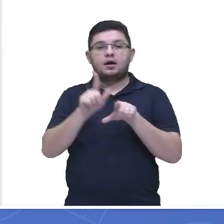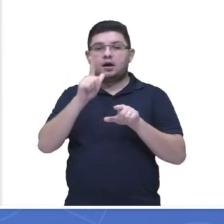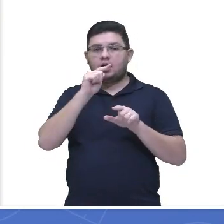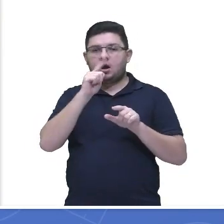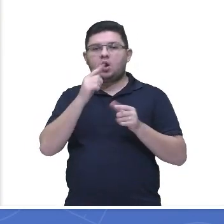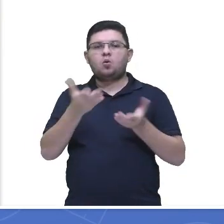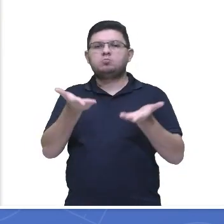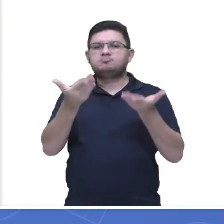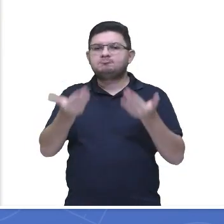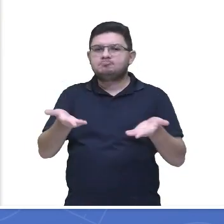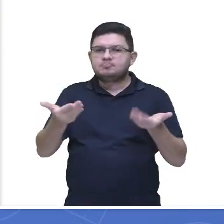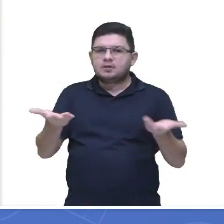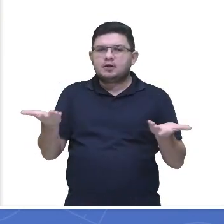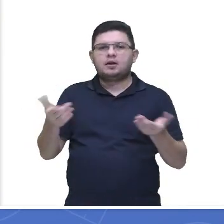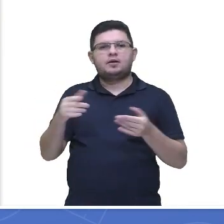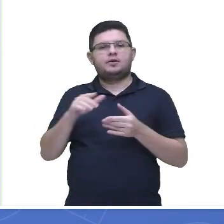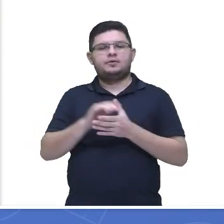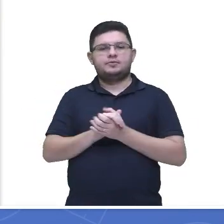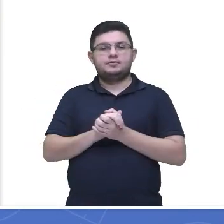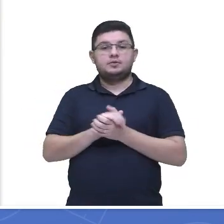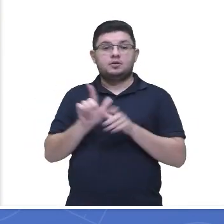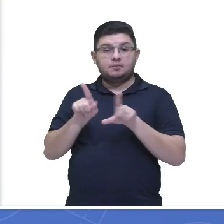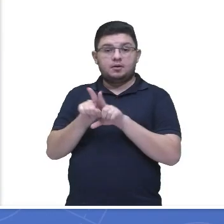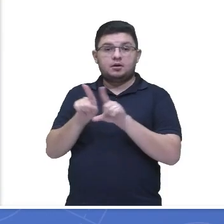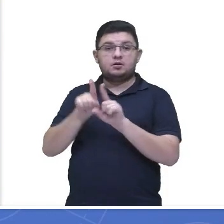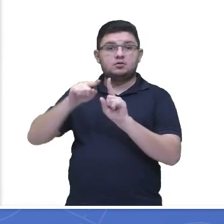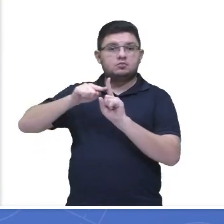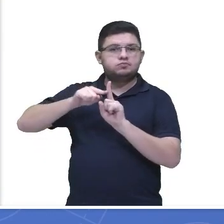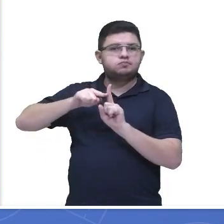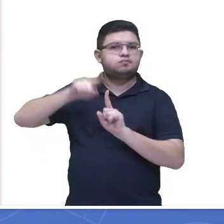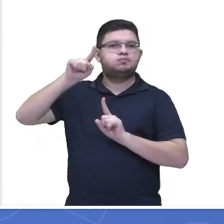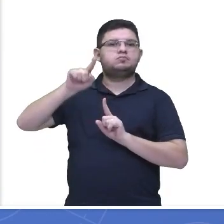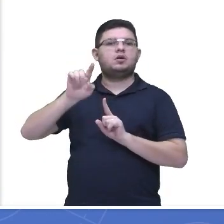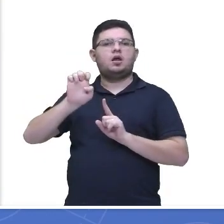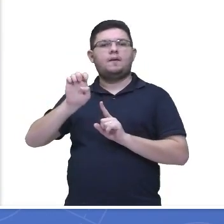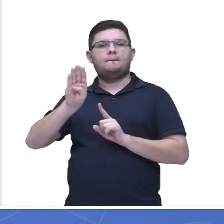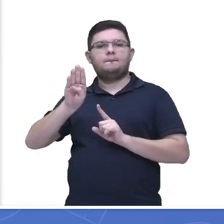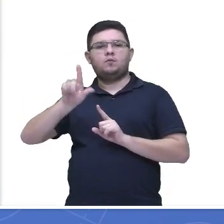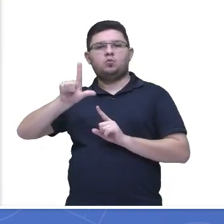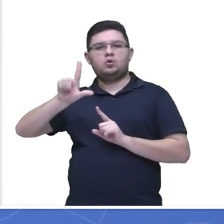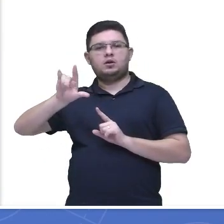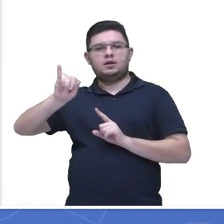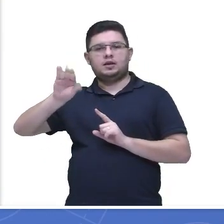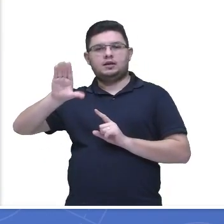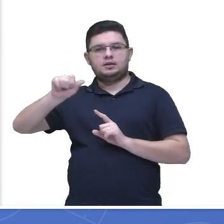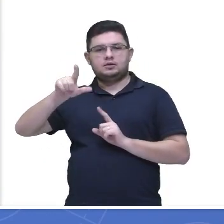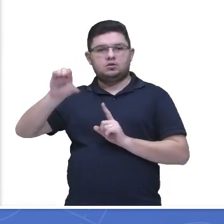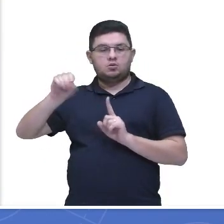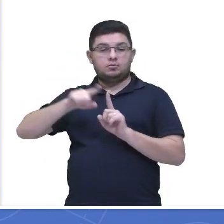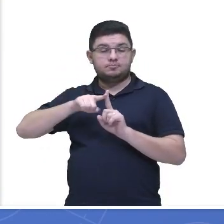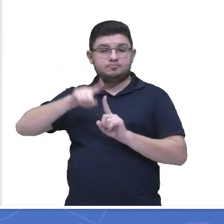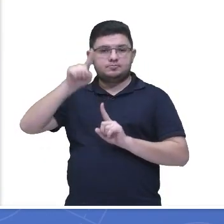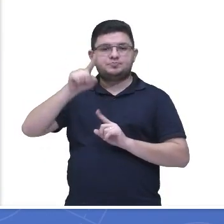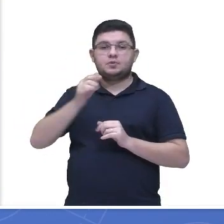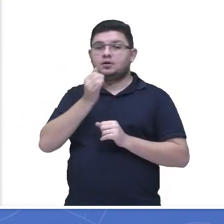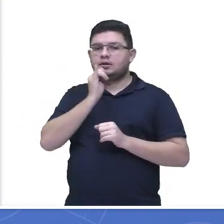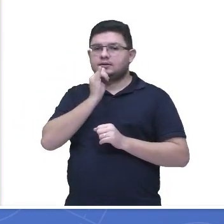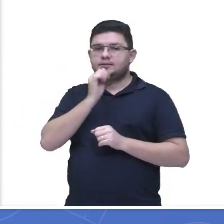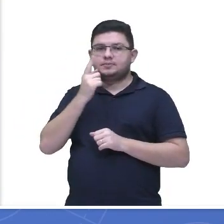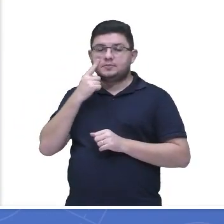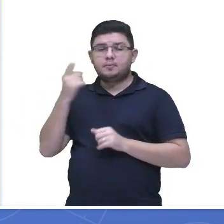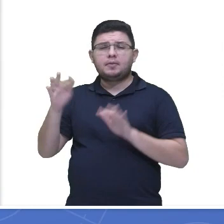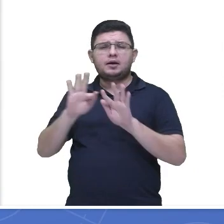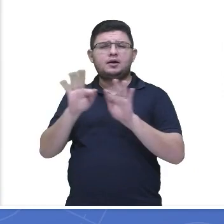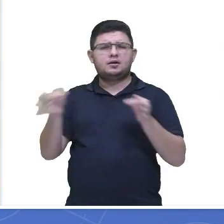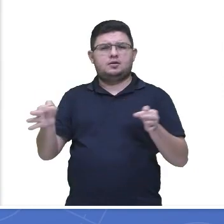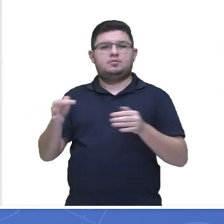de ebulição elevados. Um exemplo de um hidrocarboneto aromático mais simples é o benzeno,